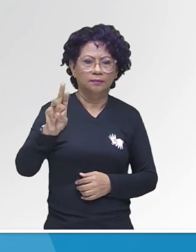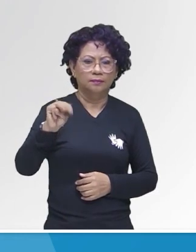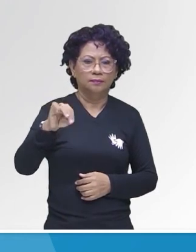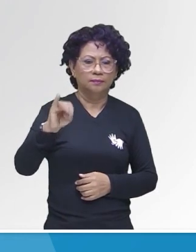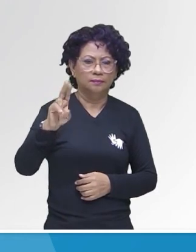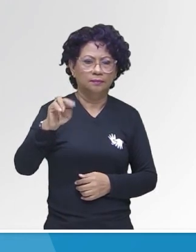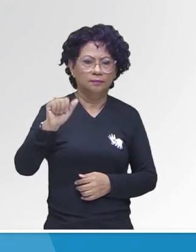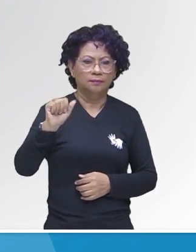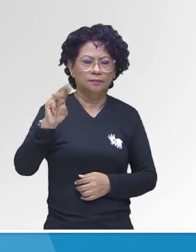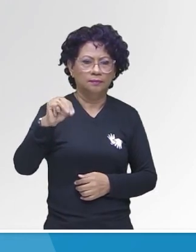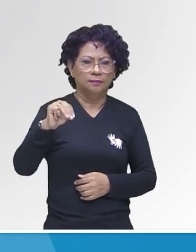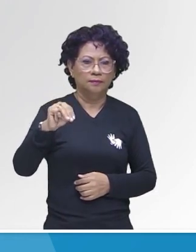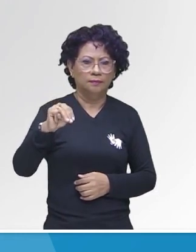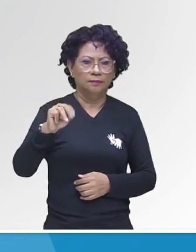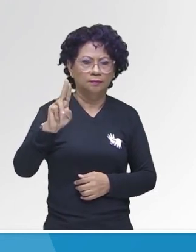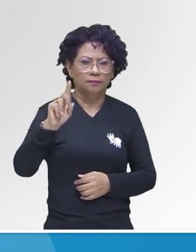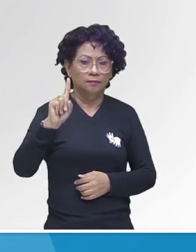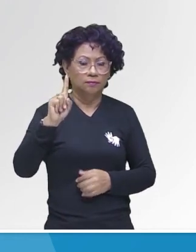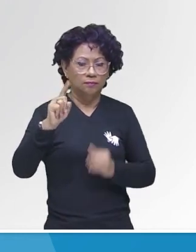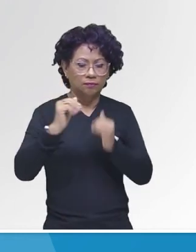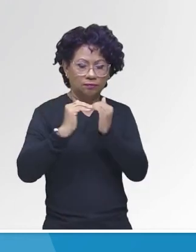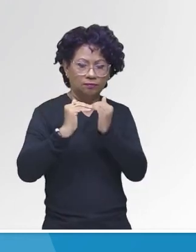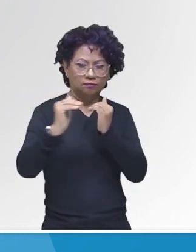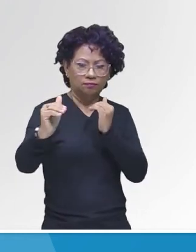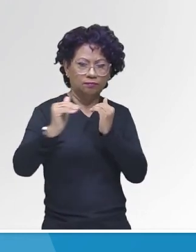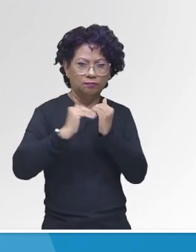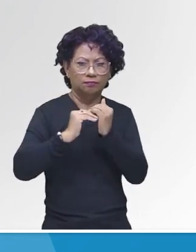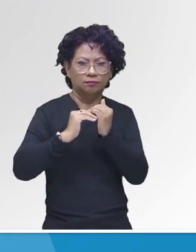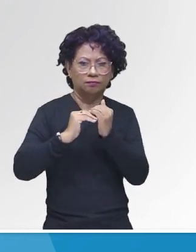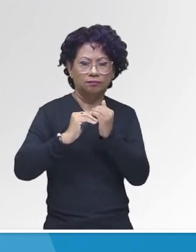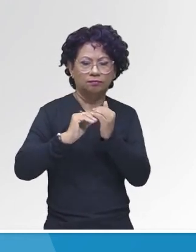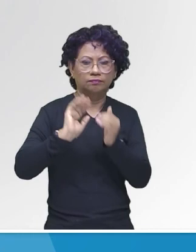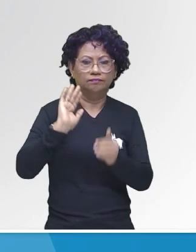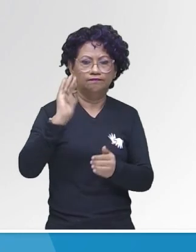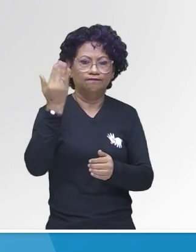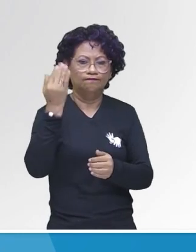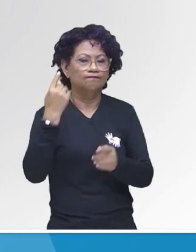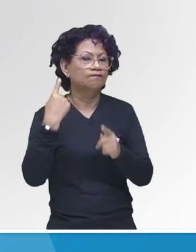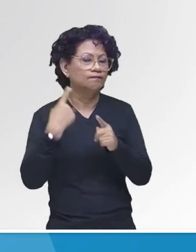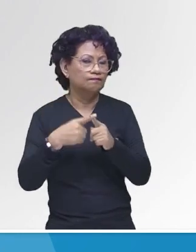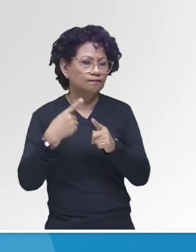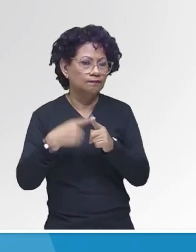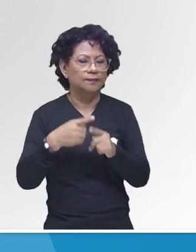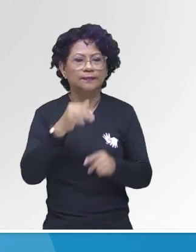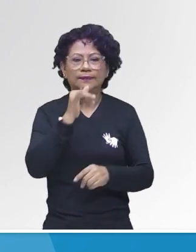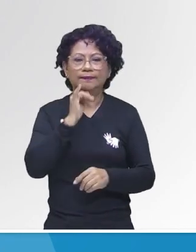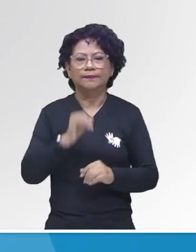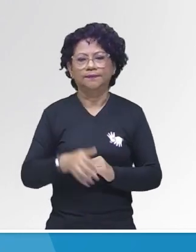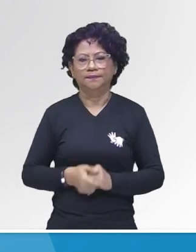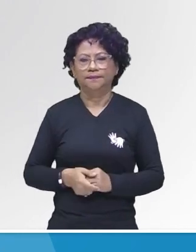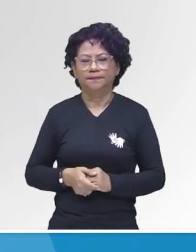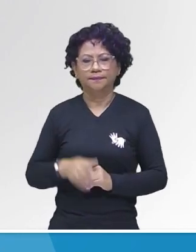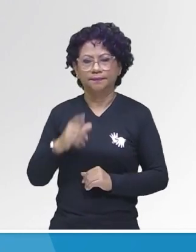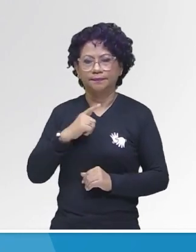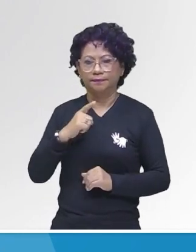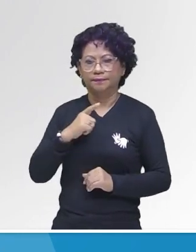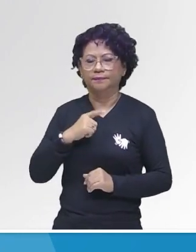item falso. Vou explicar para vocês por quê. Quando eu tenho aqui, por exemplo, uma reta